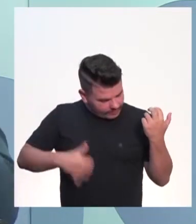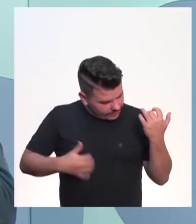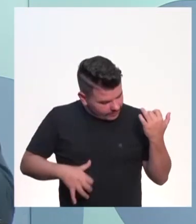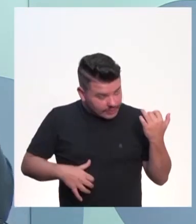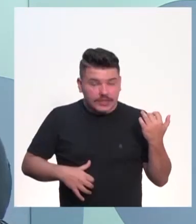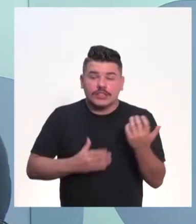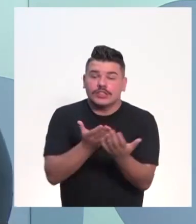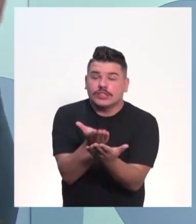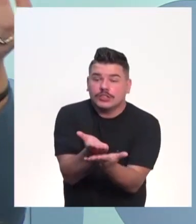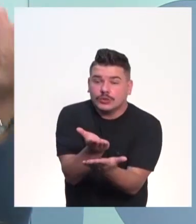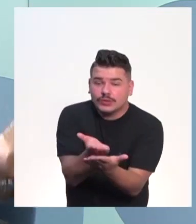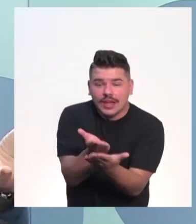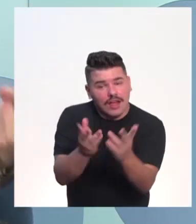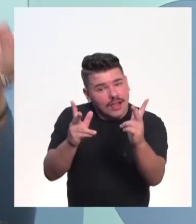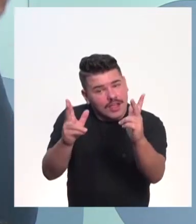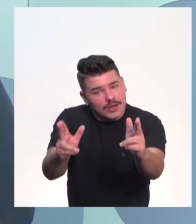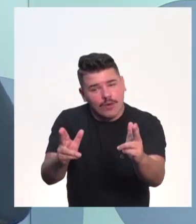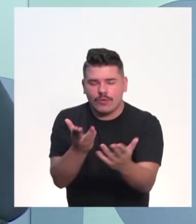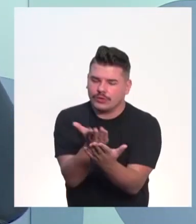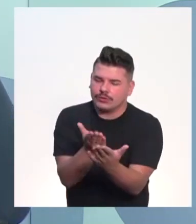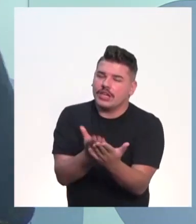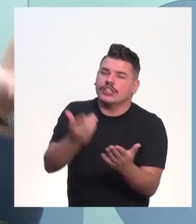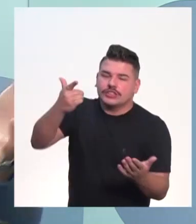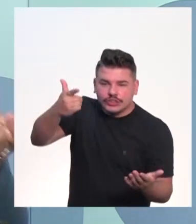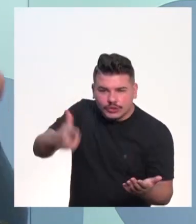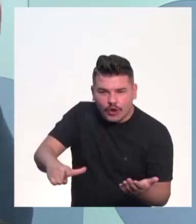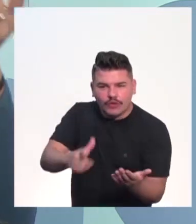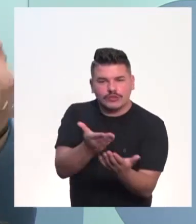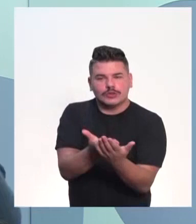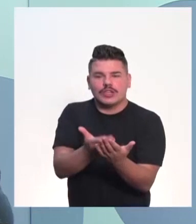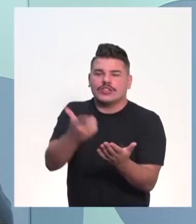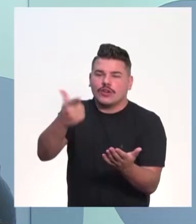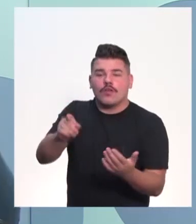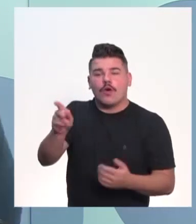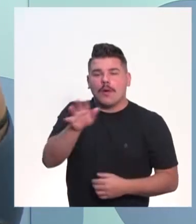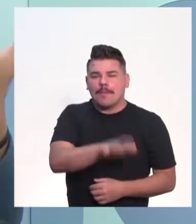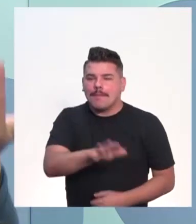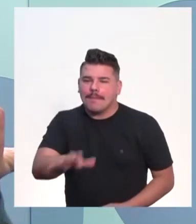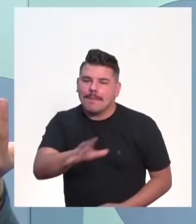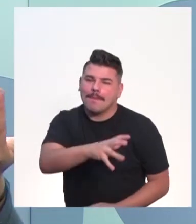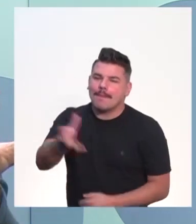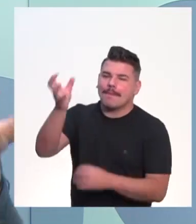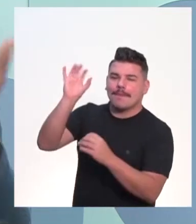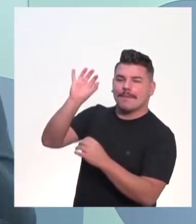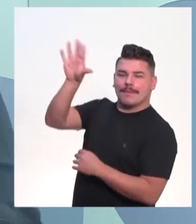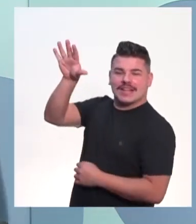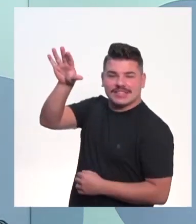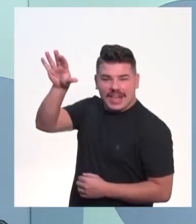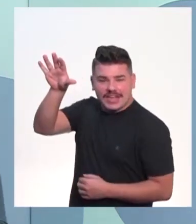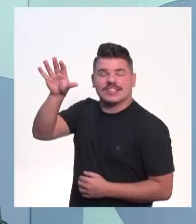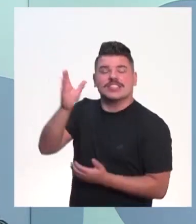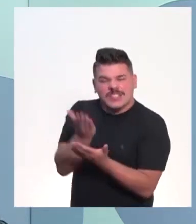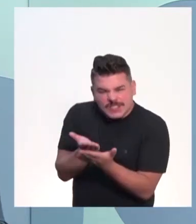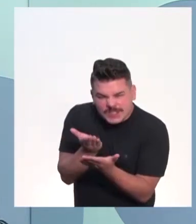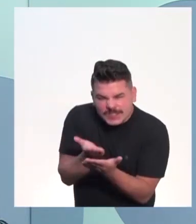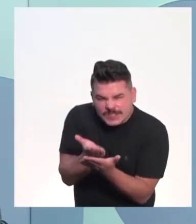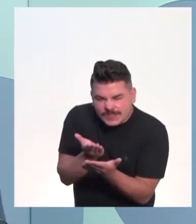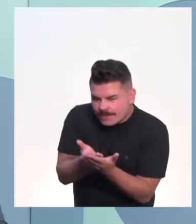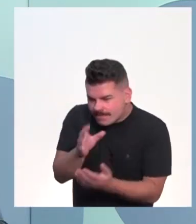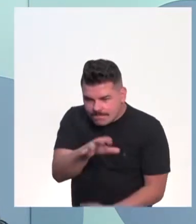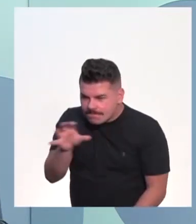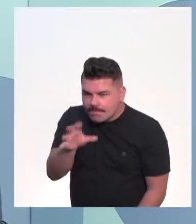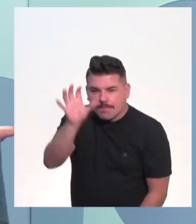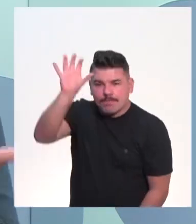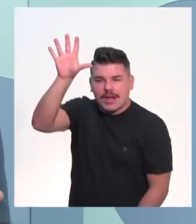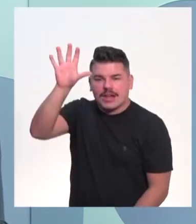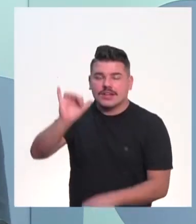Do mesmo jeito que para uma manobra de skate, para jogar basquete, futebol, a gente tem técnicas, para estudar a gente também tem técnicas